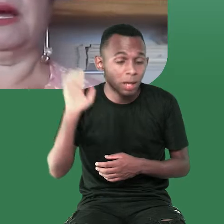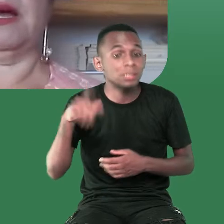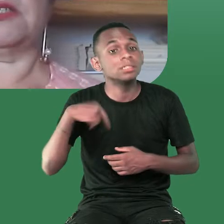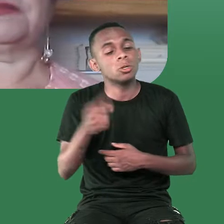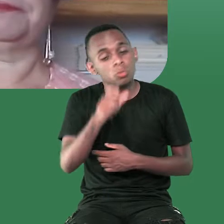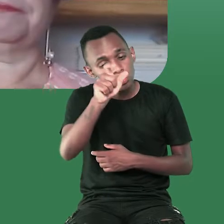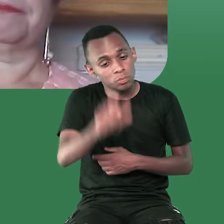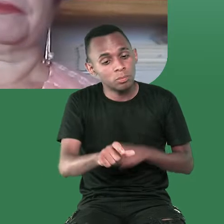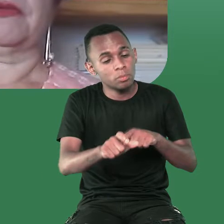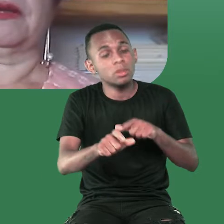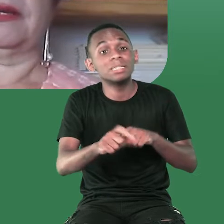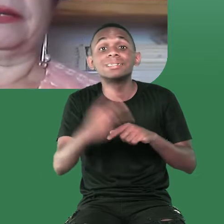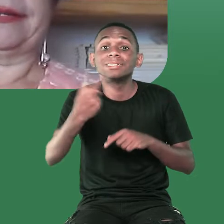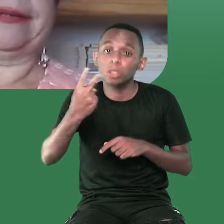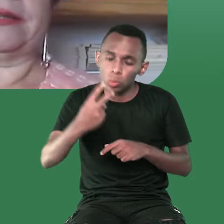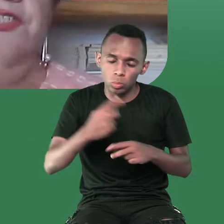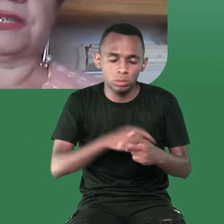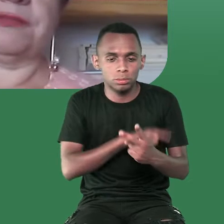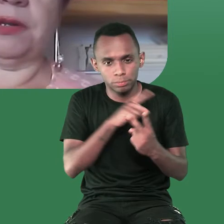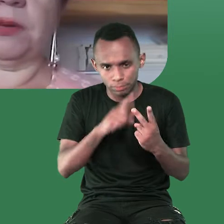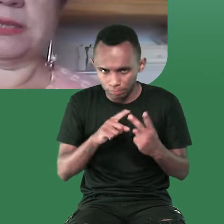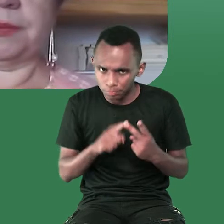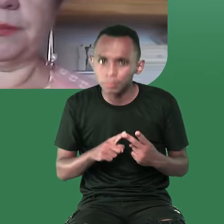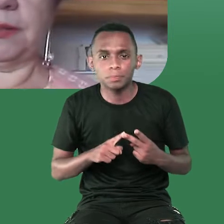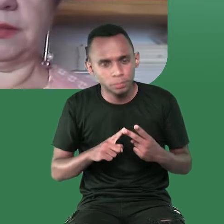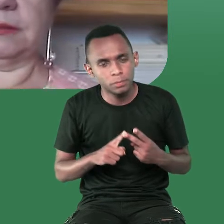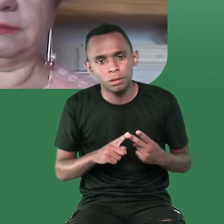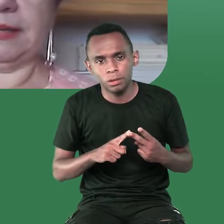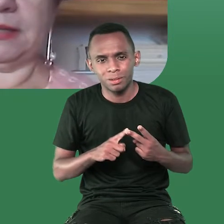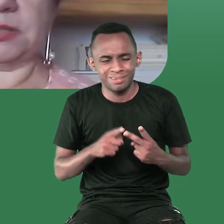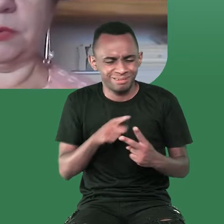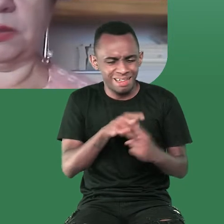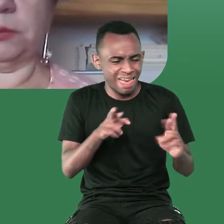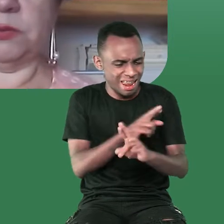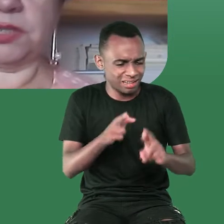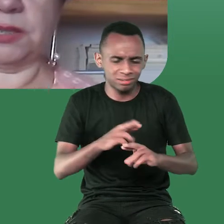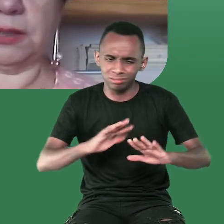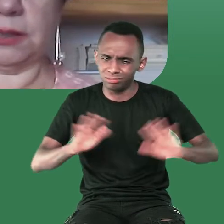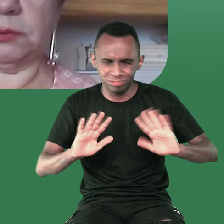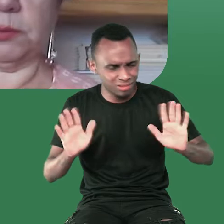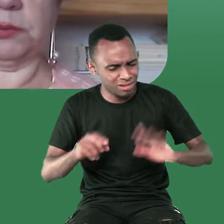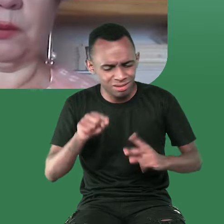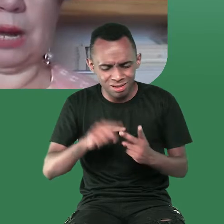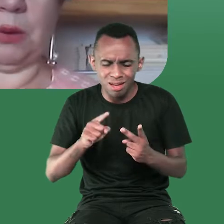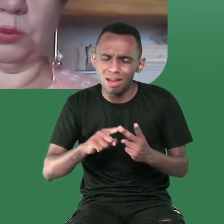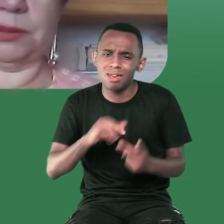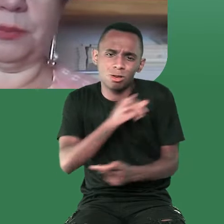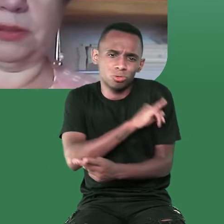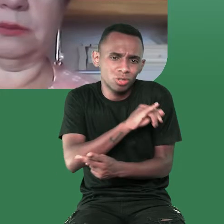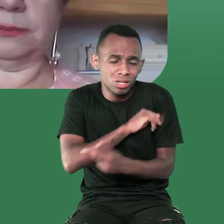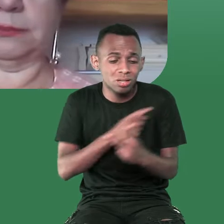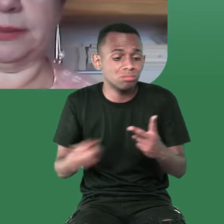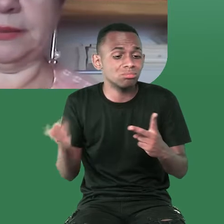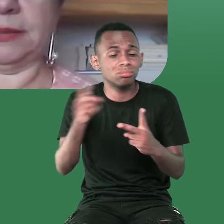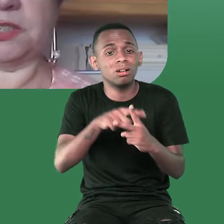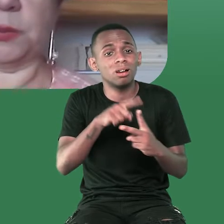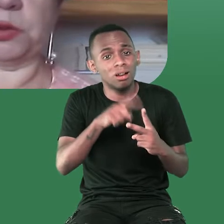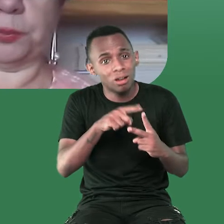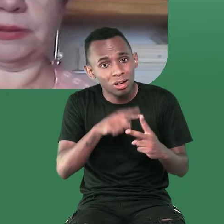segunda personagem, e que nada tinha a ver com essa primeira. Ela já mora no Rio de Janeiro, enquanto a outra mora